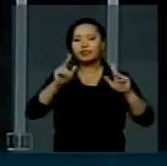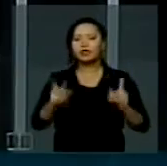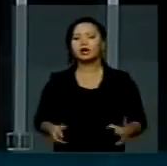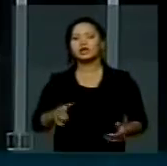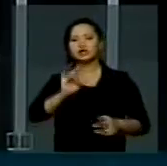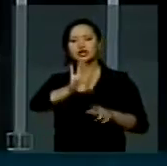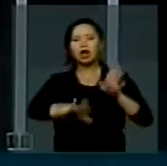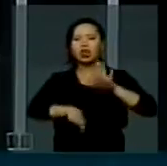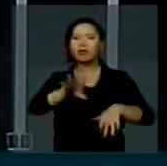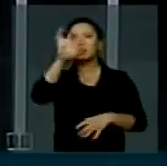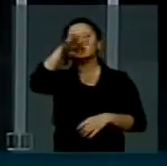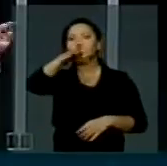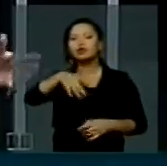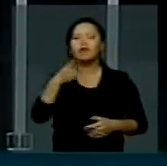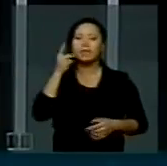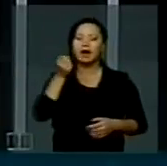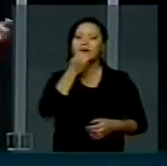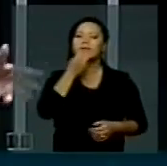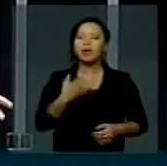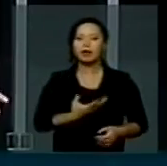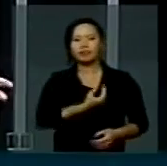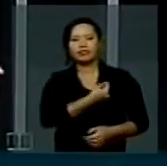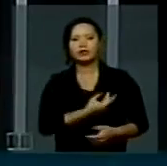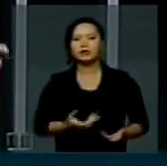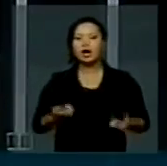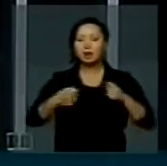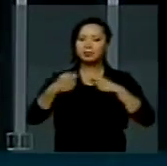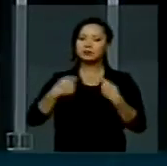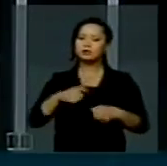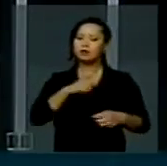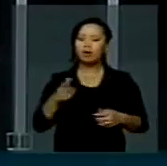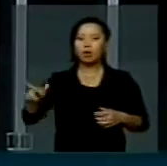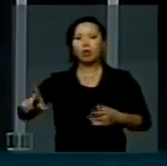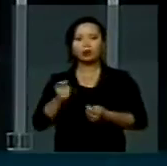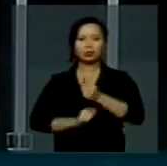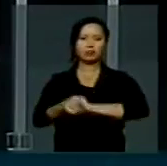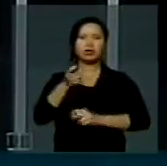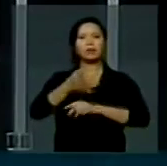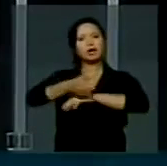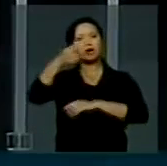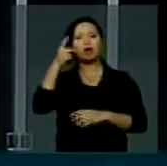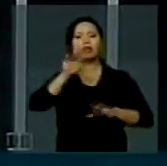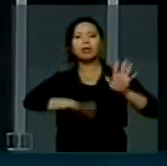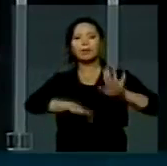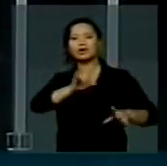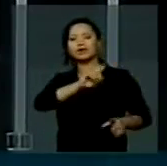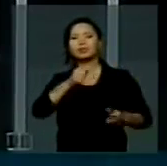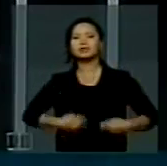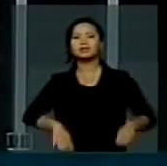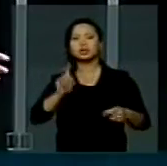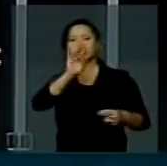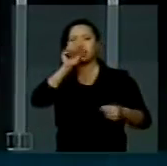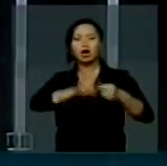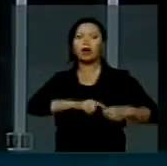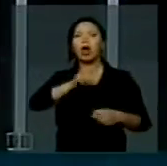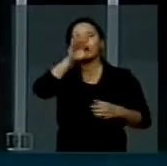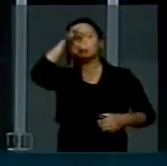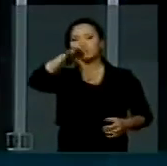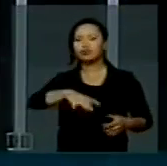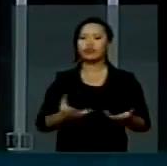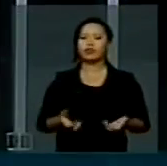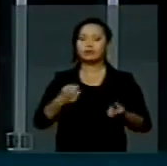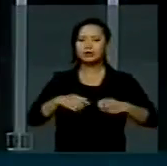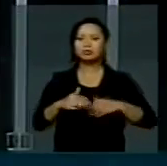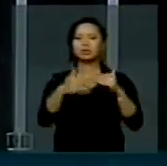pior seca dos últimos 50 anos, e não temos uma alternativa para a economia poder se desenvolver e crescer. Então precisamos avançar nos